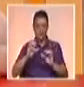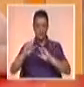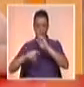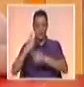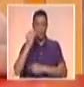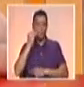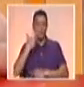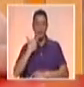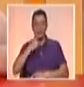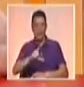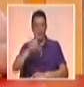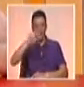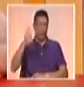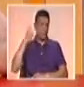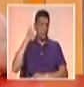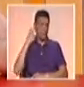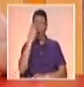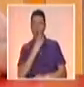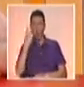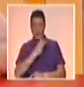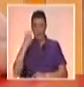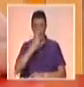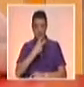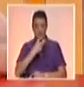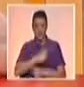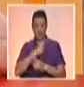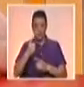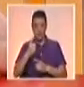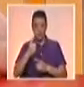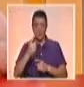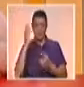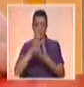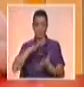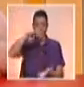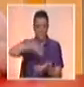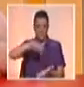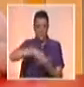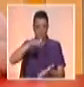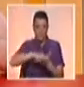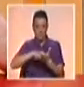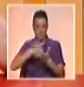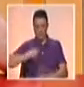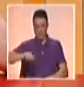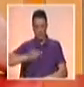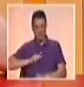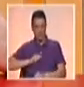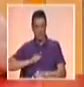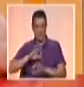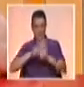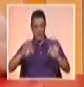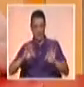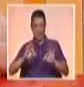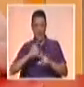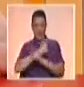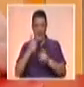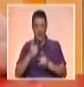aquelas línguas também as houve, não é? Orais que acabaram por ser oprimidas, por exemplo, por processos ditatoriais, estou-me a lembrar do galego, em Espanha, acaba por ser uma língua